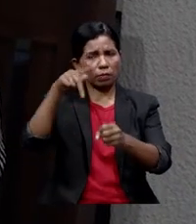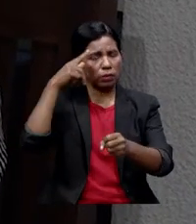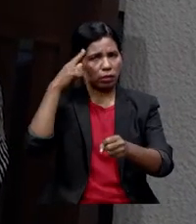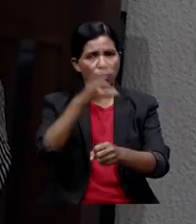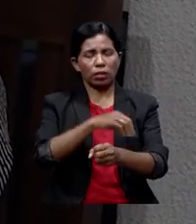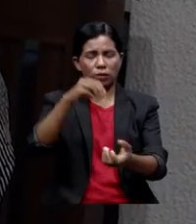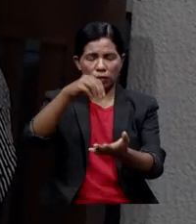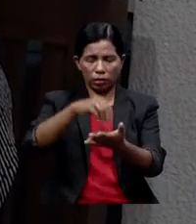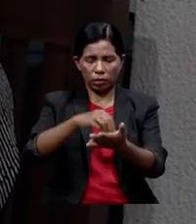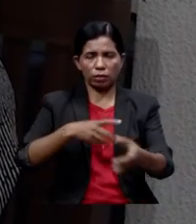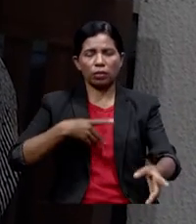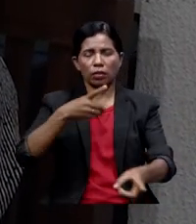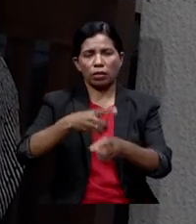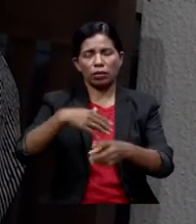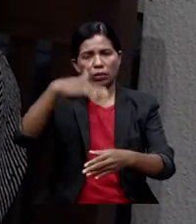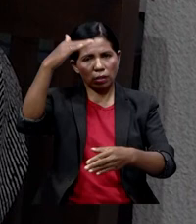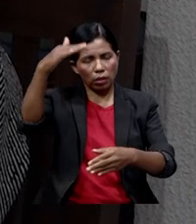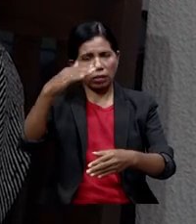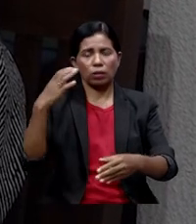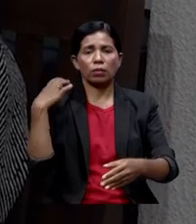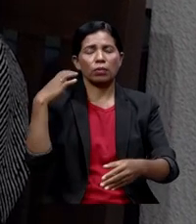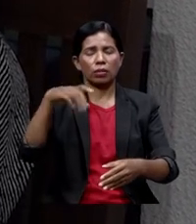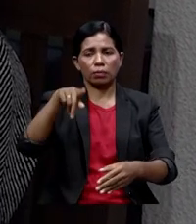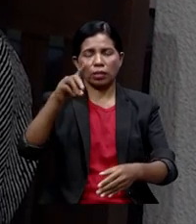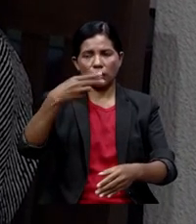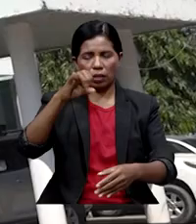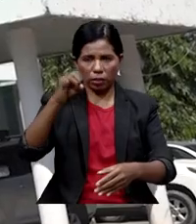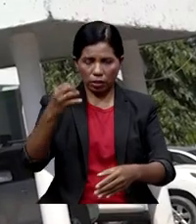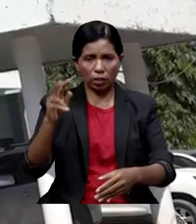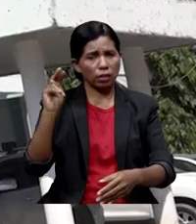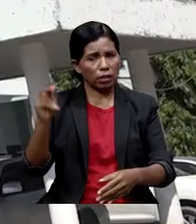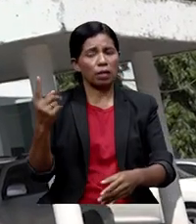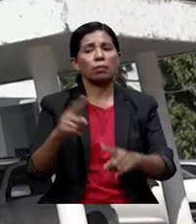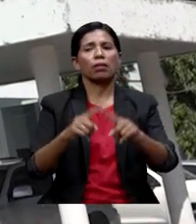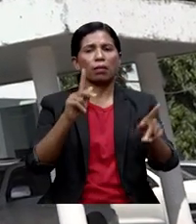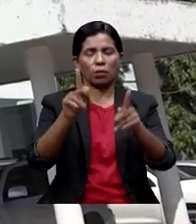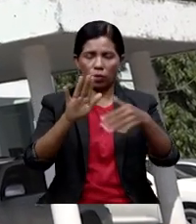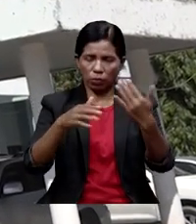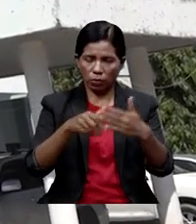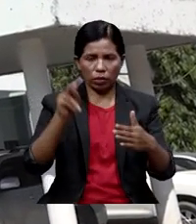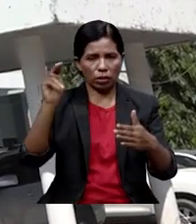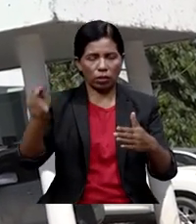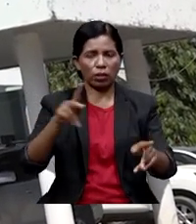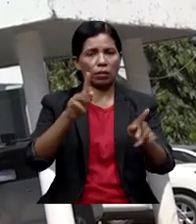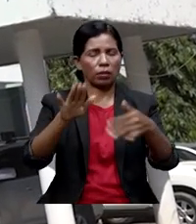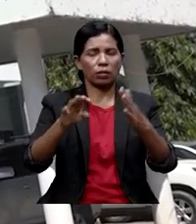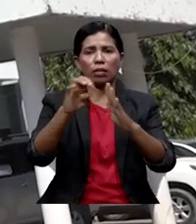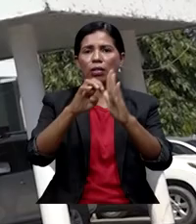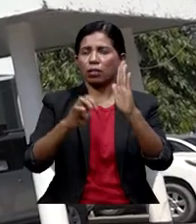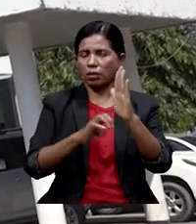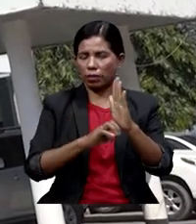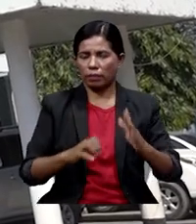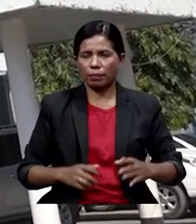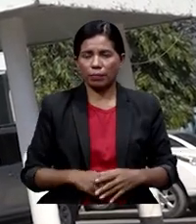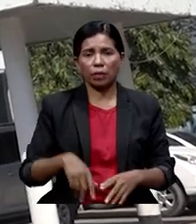ato tal as direito emanian, laos competência PDH Zenian deit, mas bem emma rotunian, liu entidades Estado.